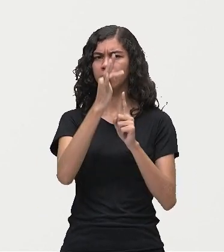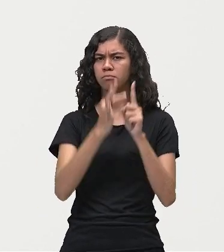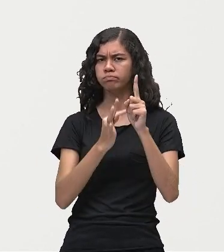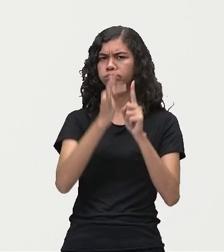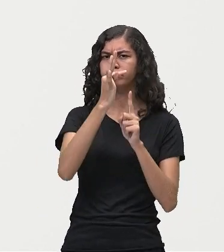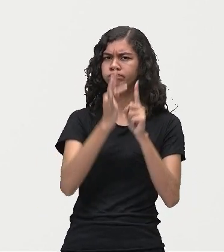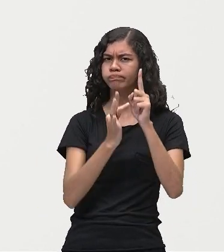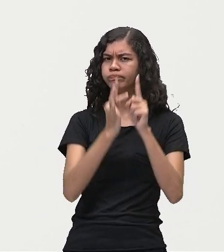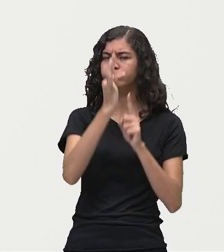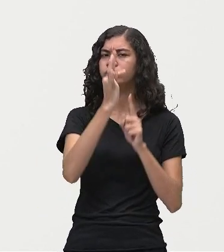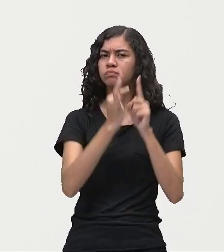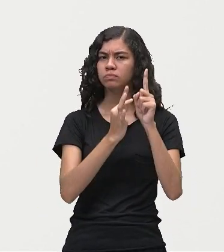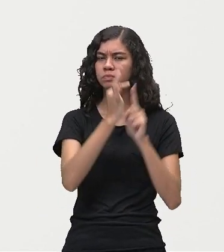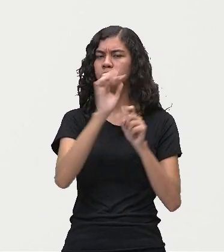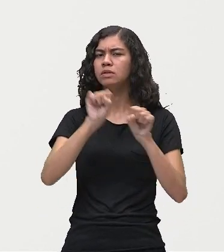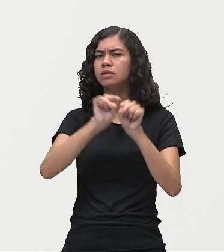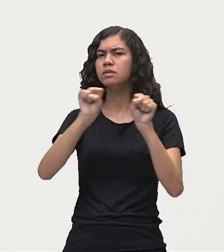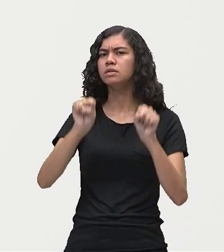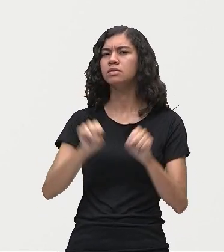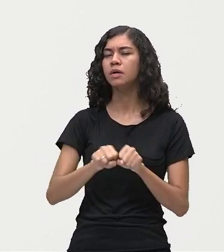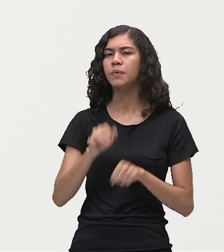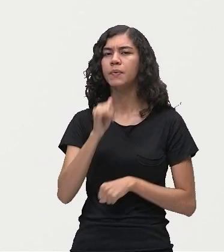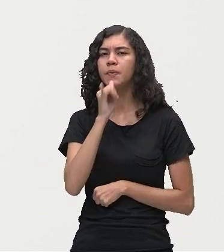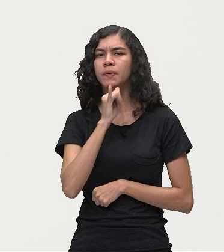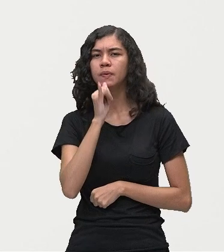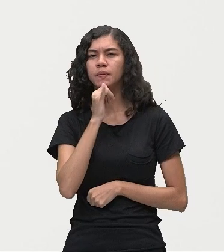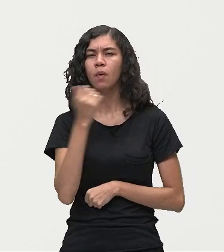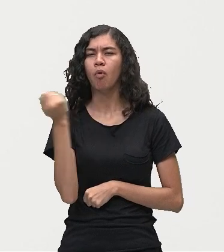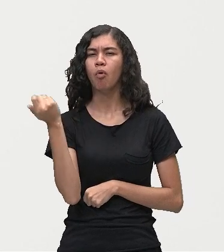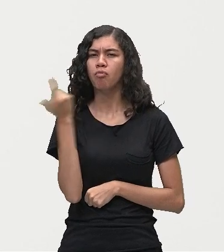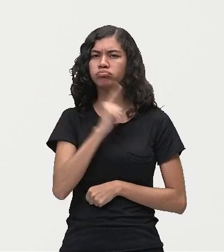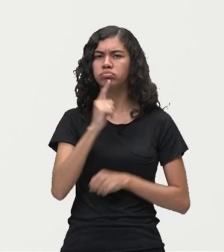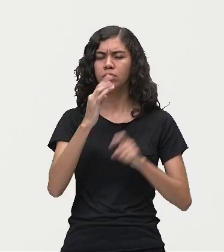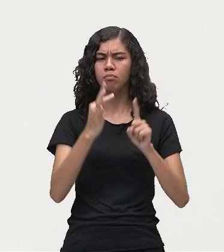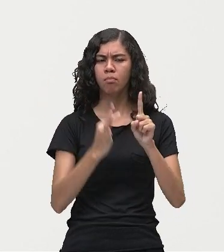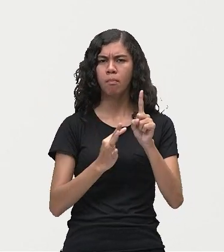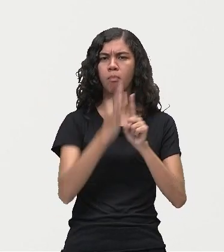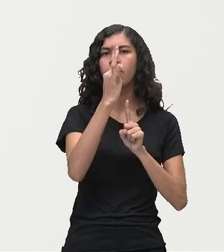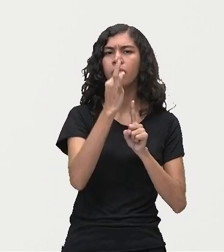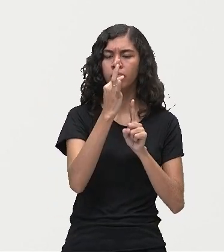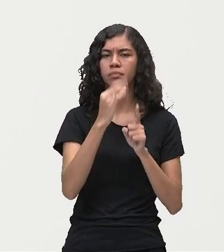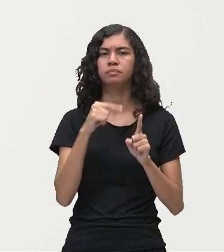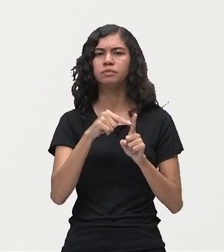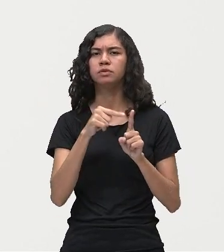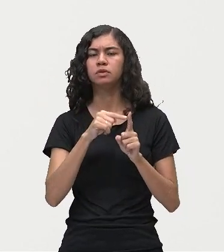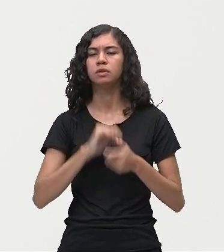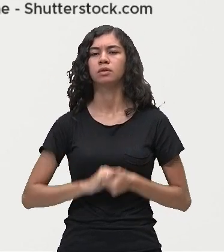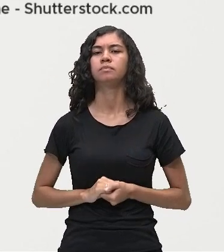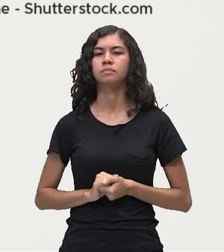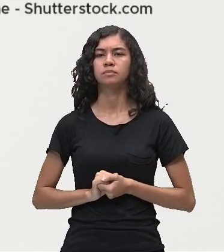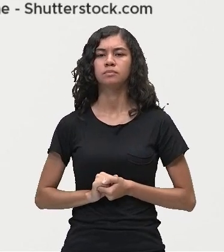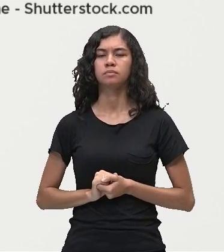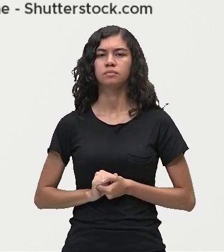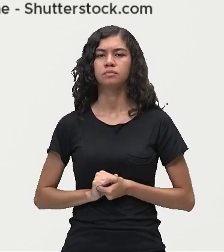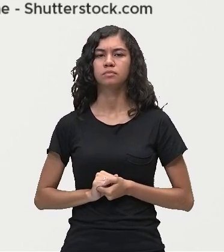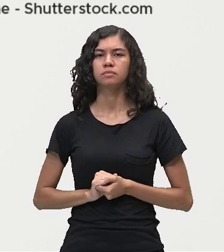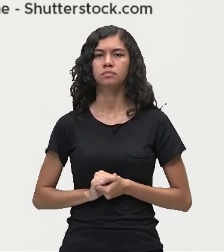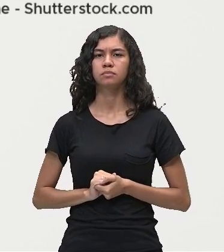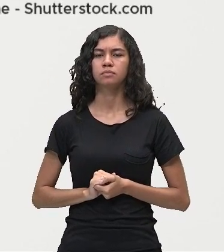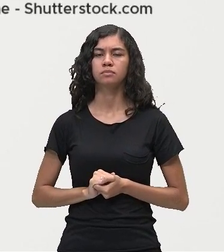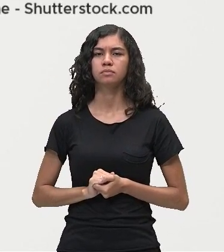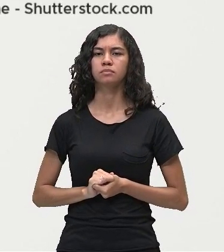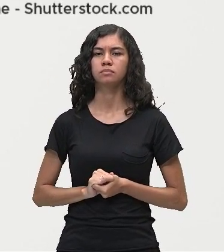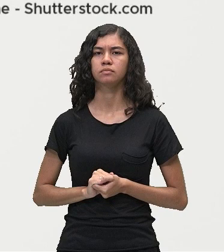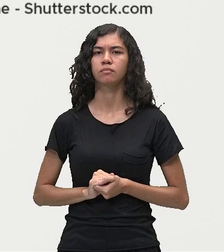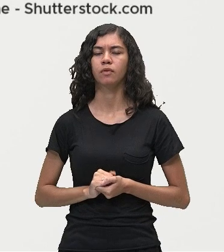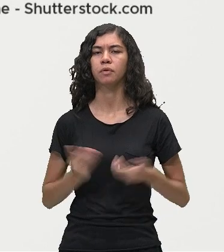que um sistema consegue atingir. Essa temperatura é denominada como zero absoluto. Beleza, vamos lá. Então